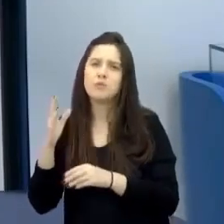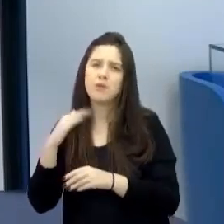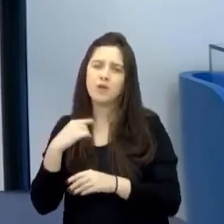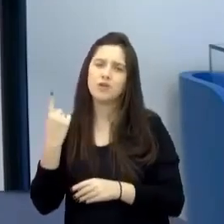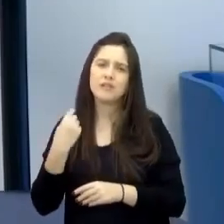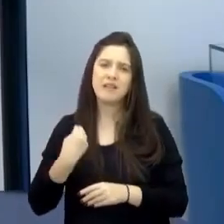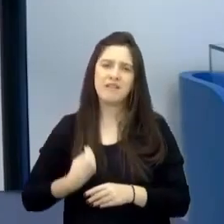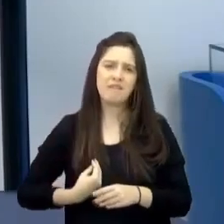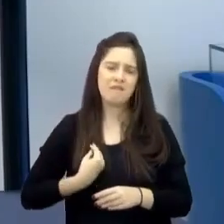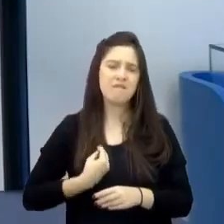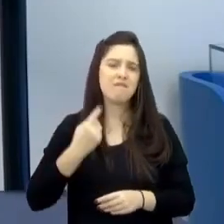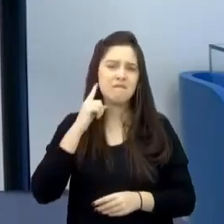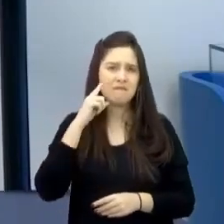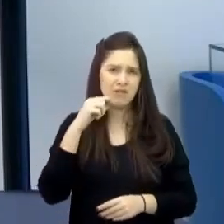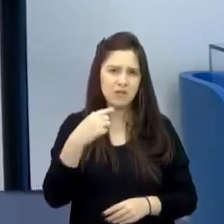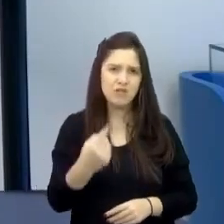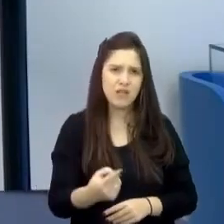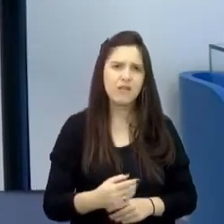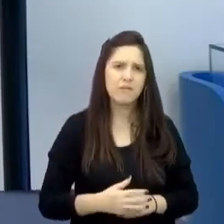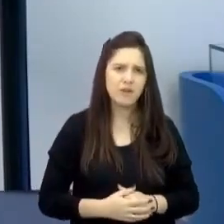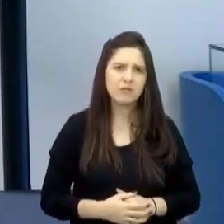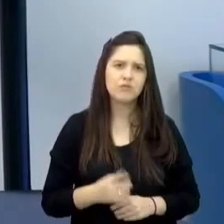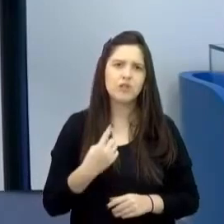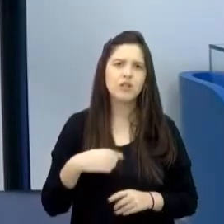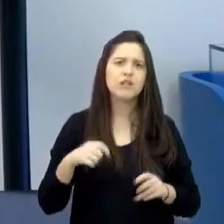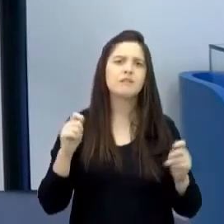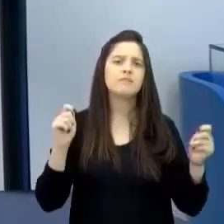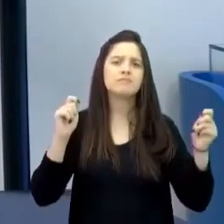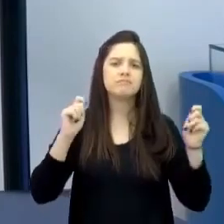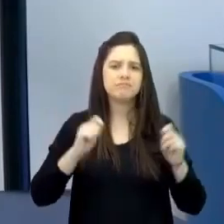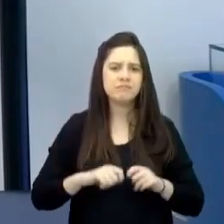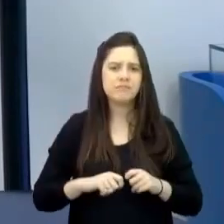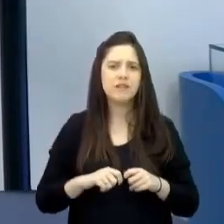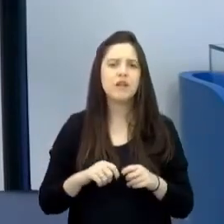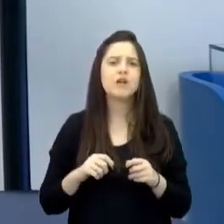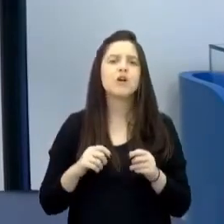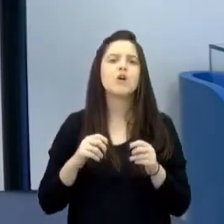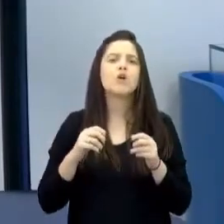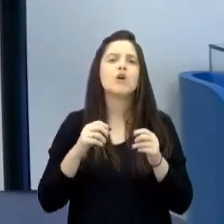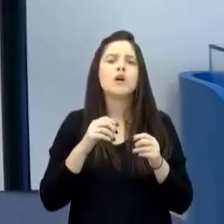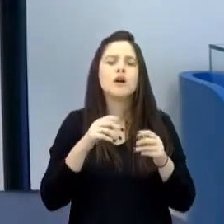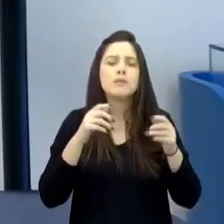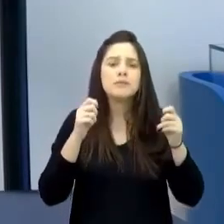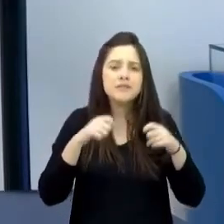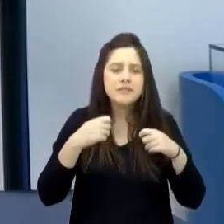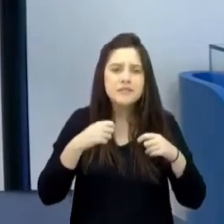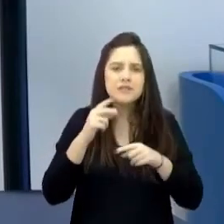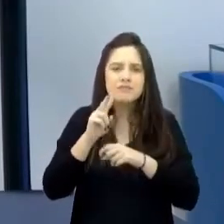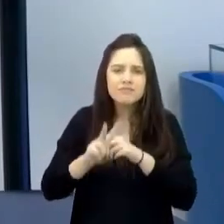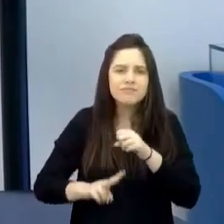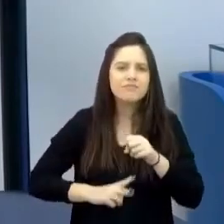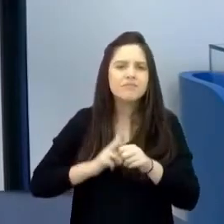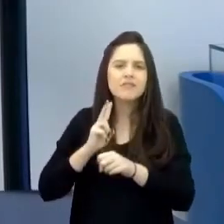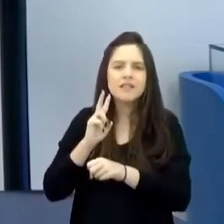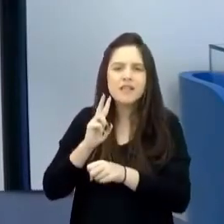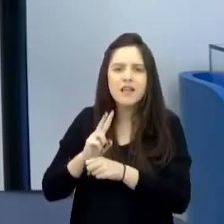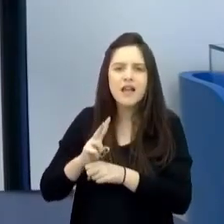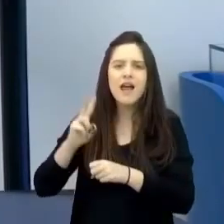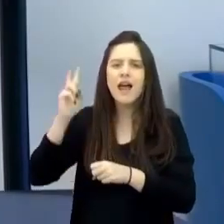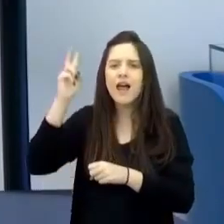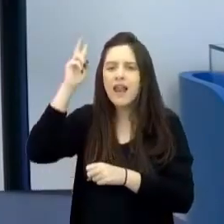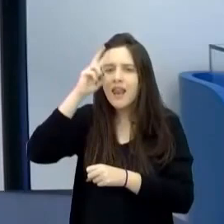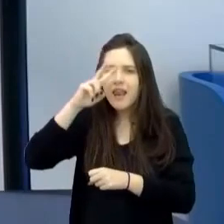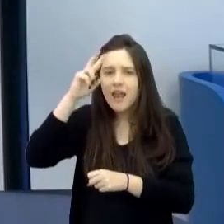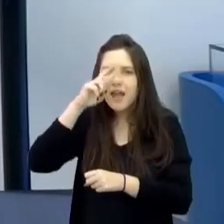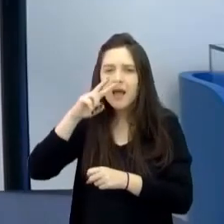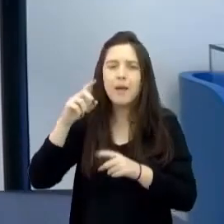diariamente. Nós dependemos disso daí. Então nós temos que fazer sempre o uso sustentável. Nós temos que lembrar sempre da